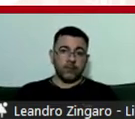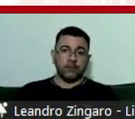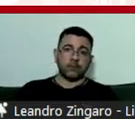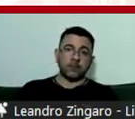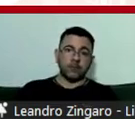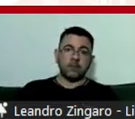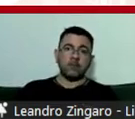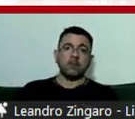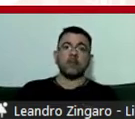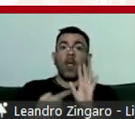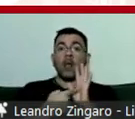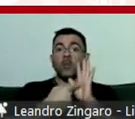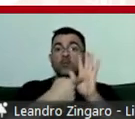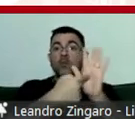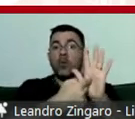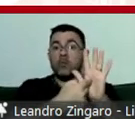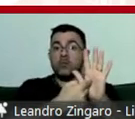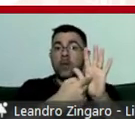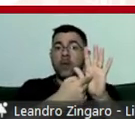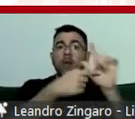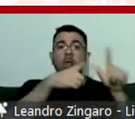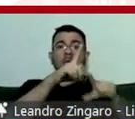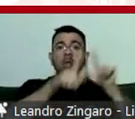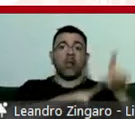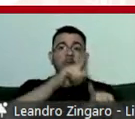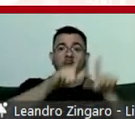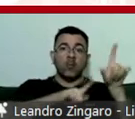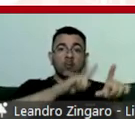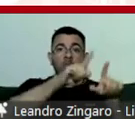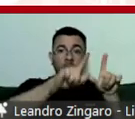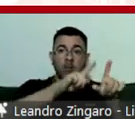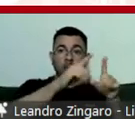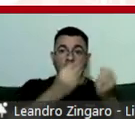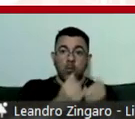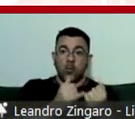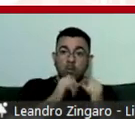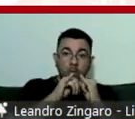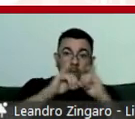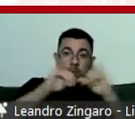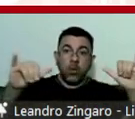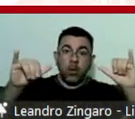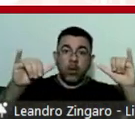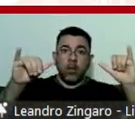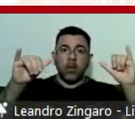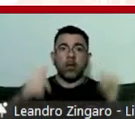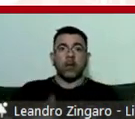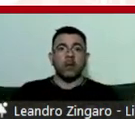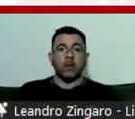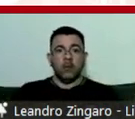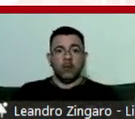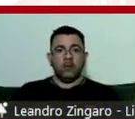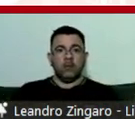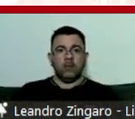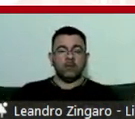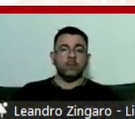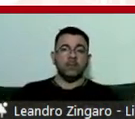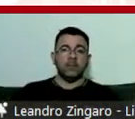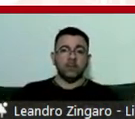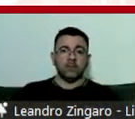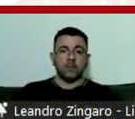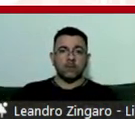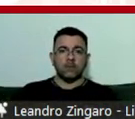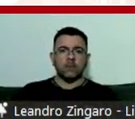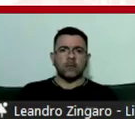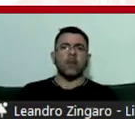eh de mão de obra que tá à disposição e a gente eh tem sempre aquele